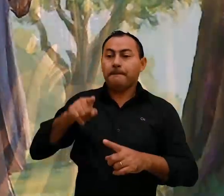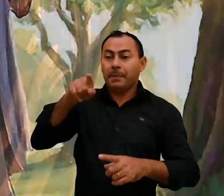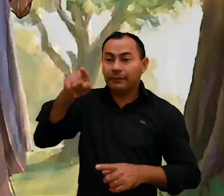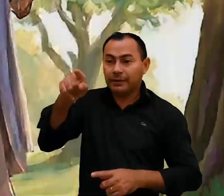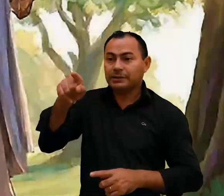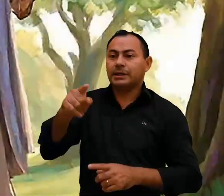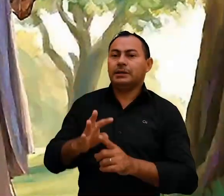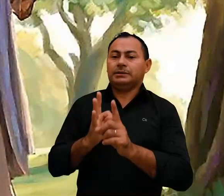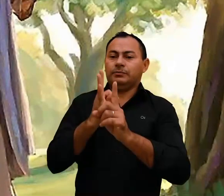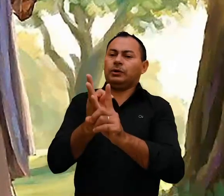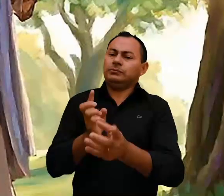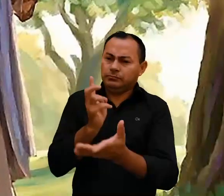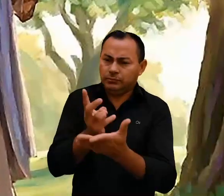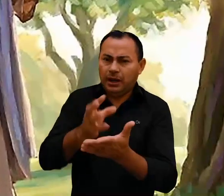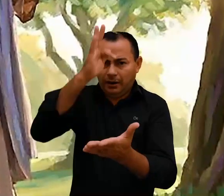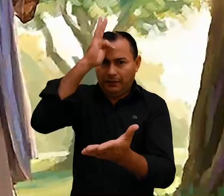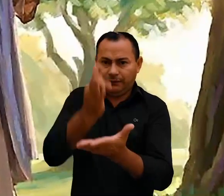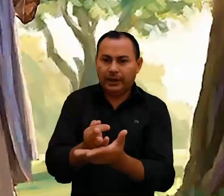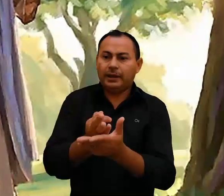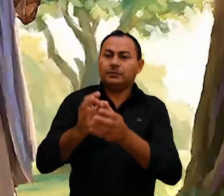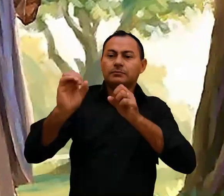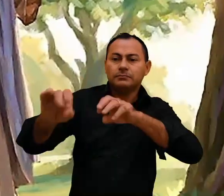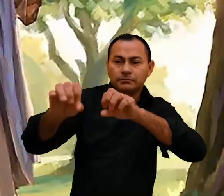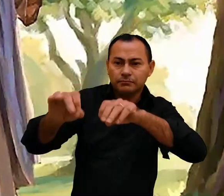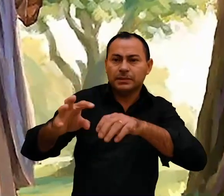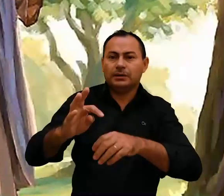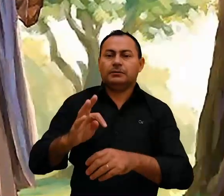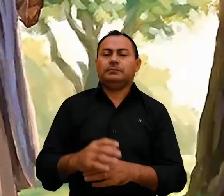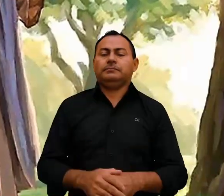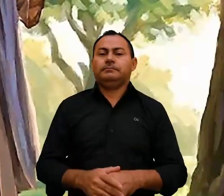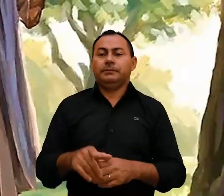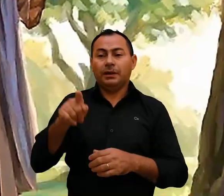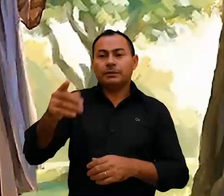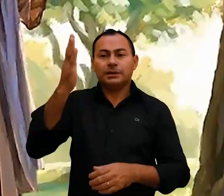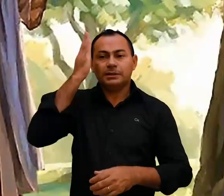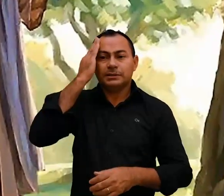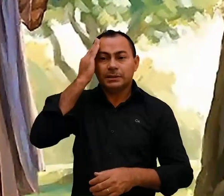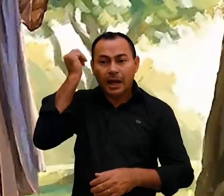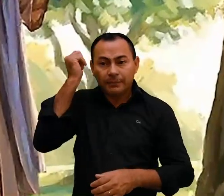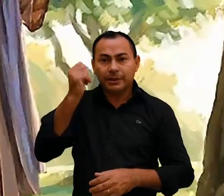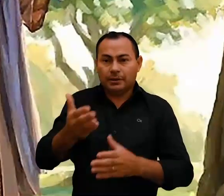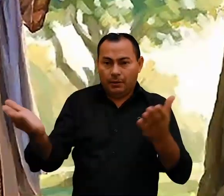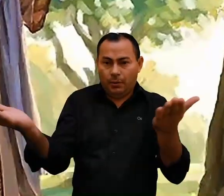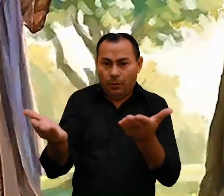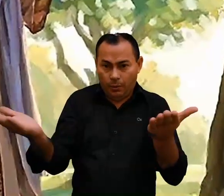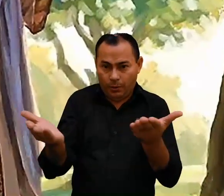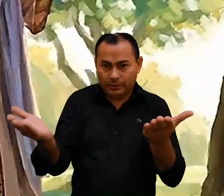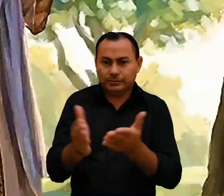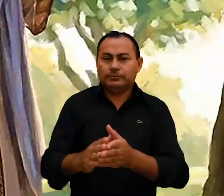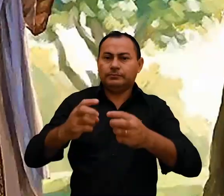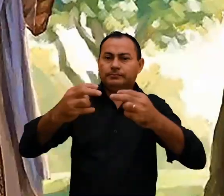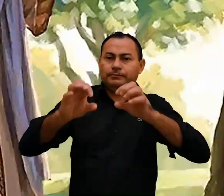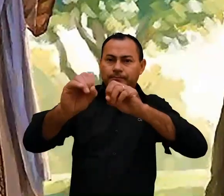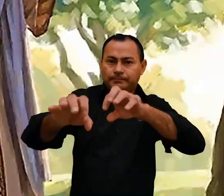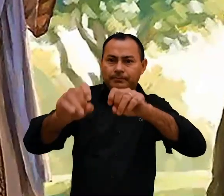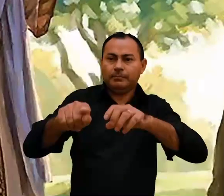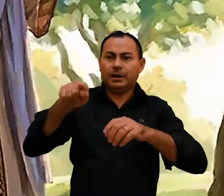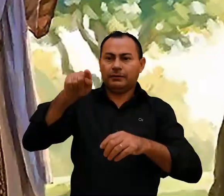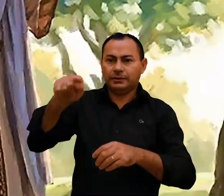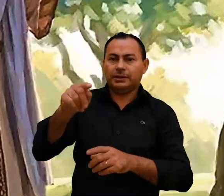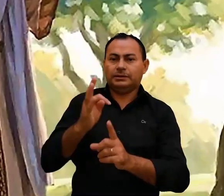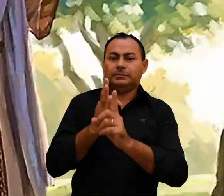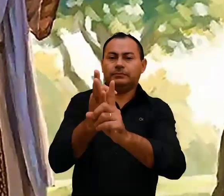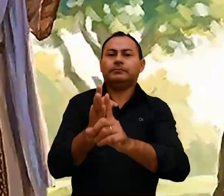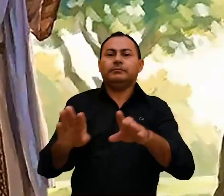você continue nessa sua fé e no que me foi ensinado Timóteo você sabe que hoje essas coisas